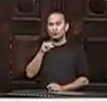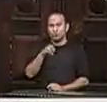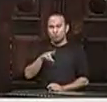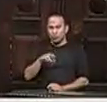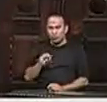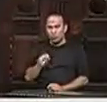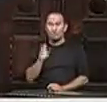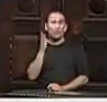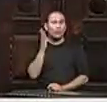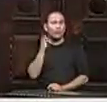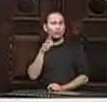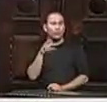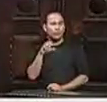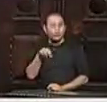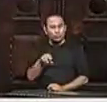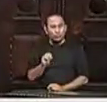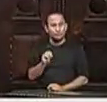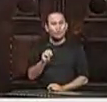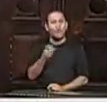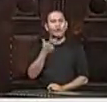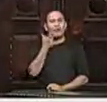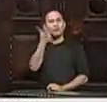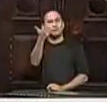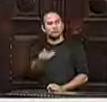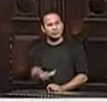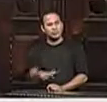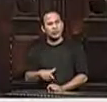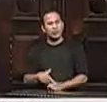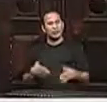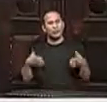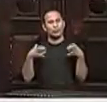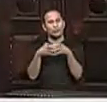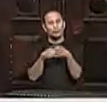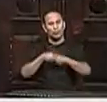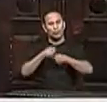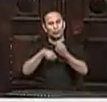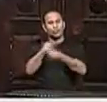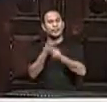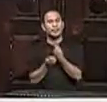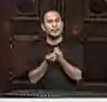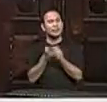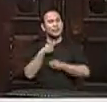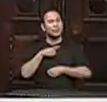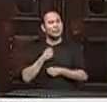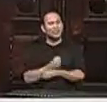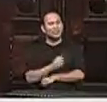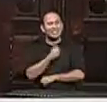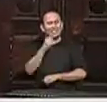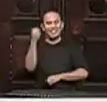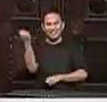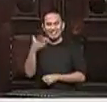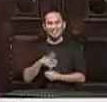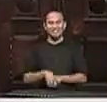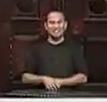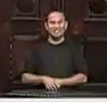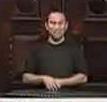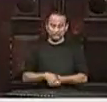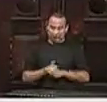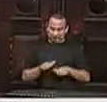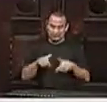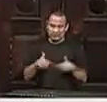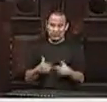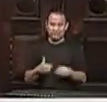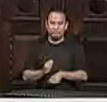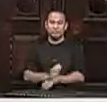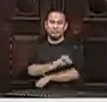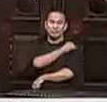Bruno Sobral. Mais uma vez foi ressaltada que no plano econômico, o grande desafio do Estado do Rio de Janeiro, o grande elemento